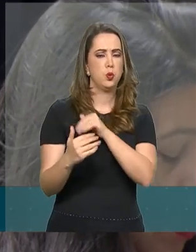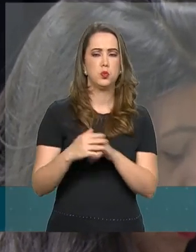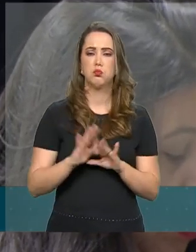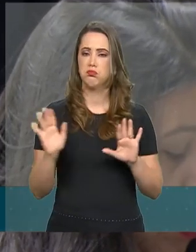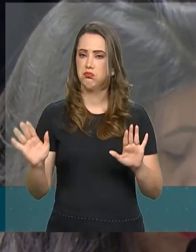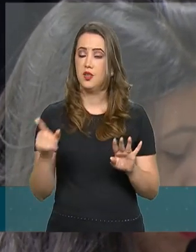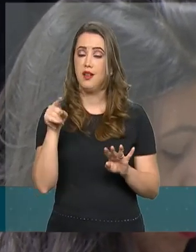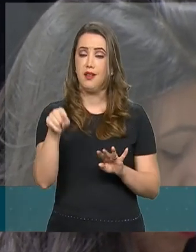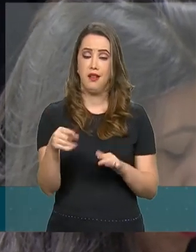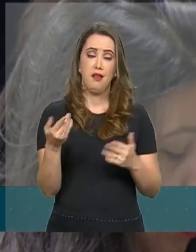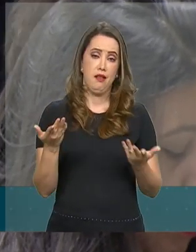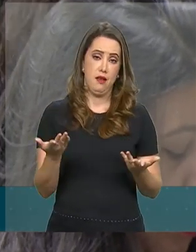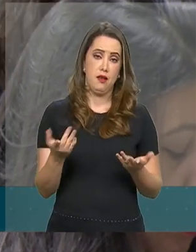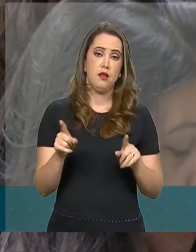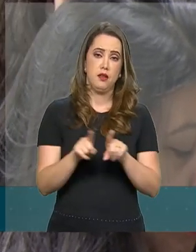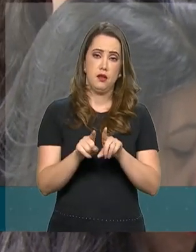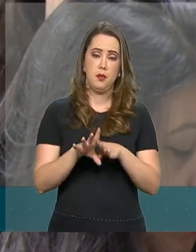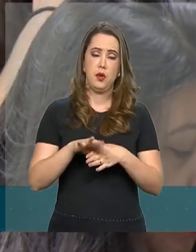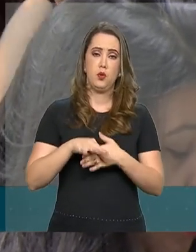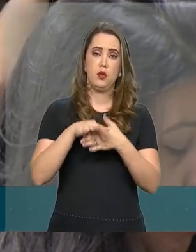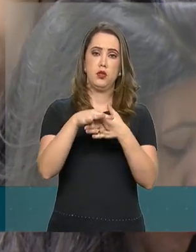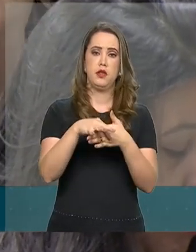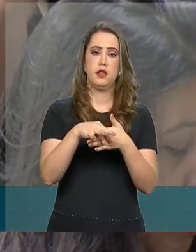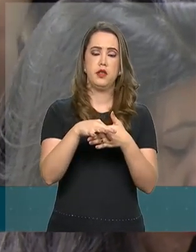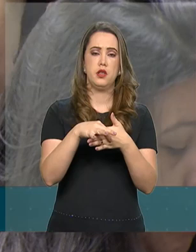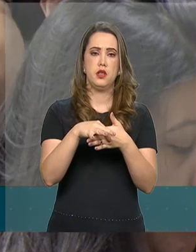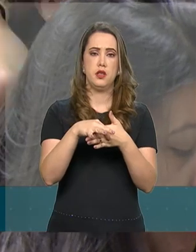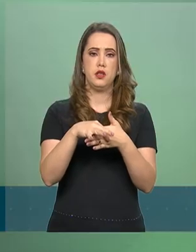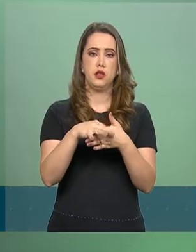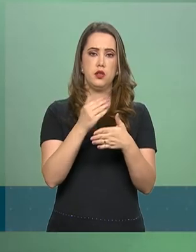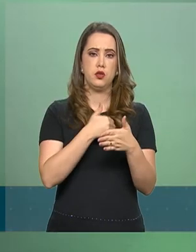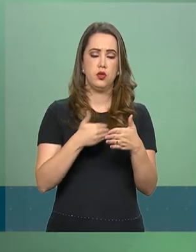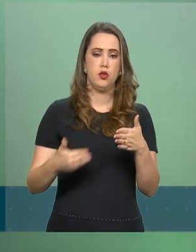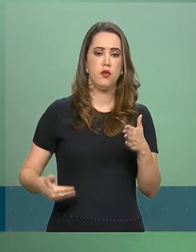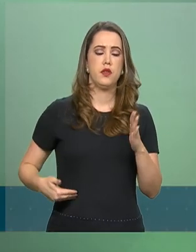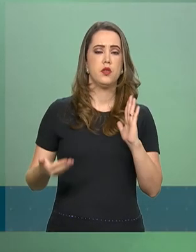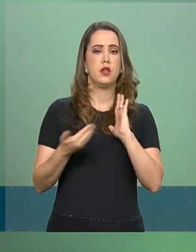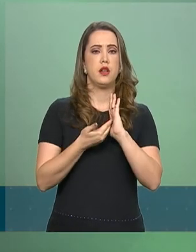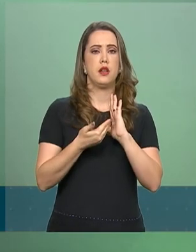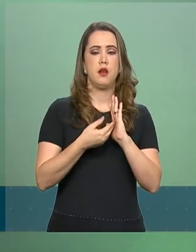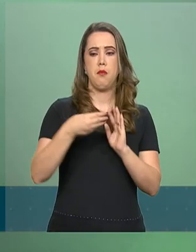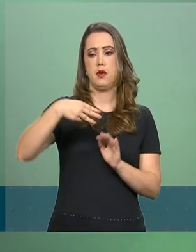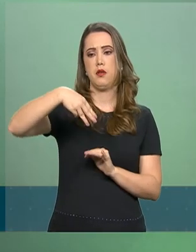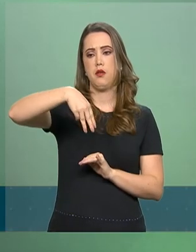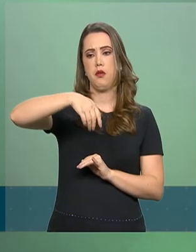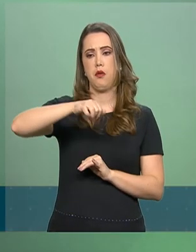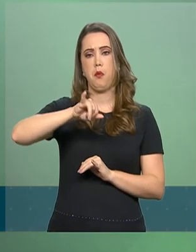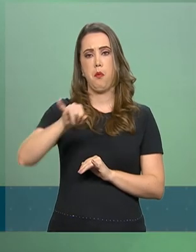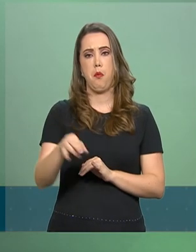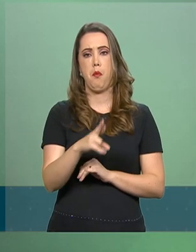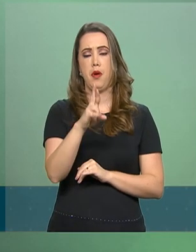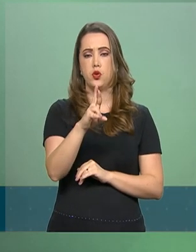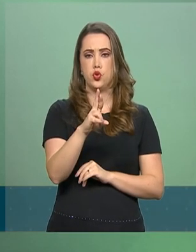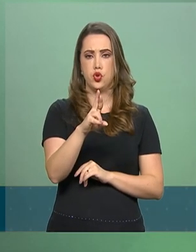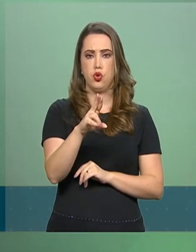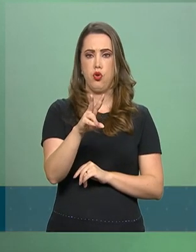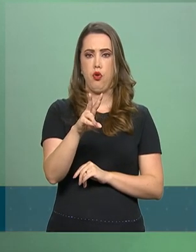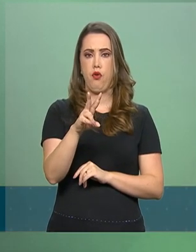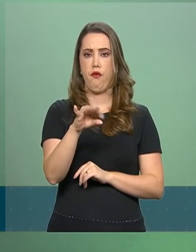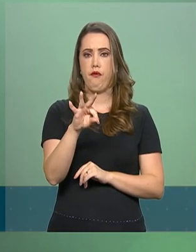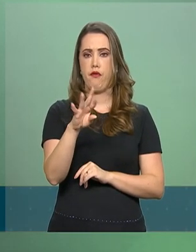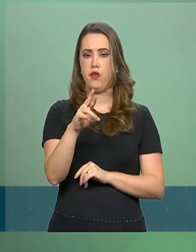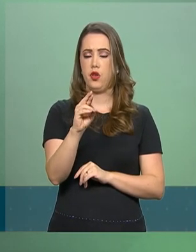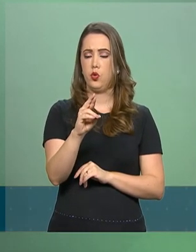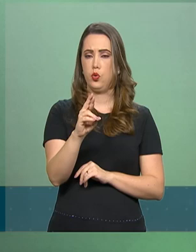agenda e seria conta também com o líder do governo na câmara major vitor hugo e agora pouco e presente não enviou as perguntas antes mas alguns minutos